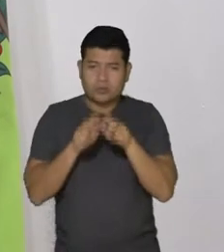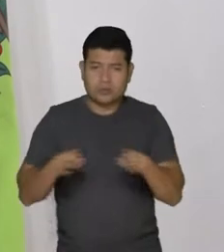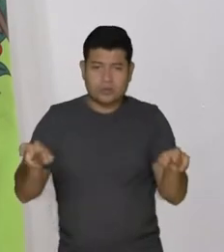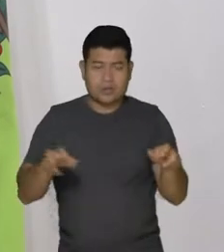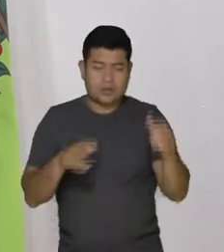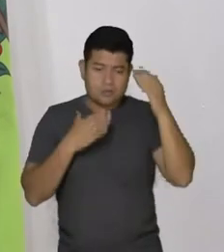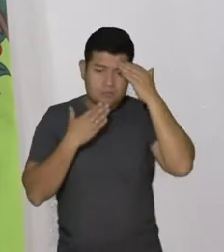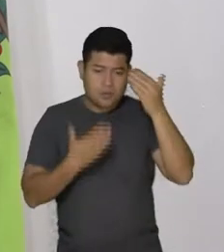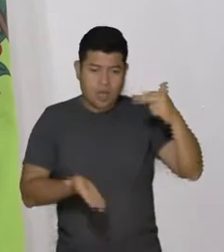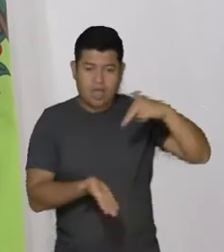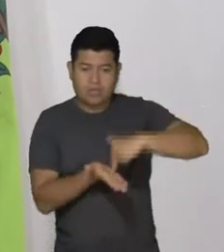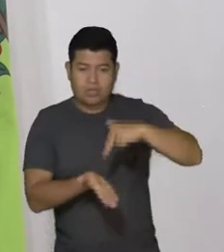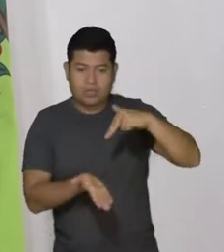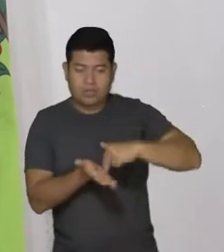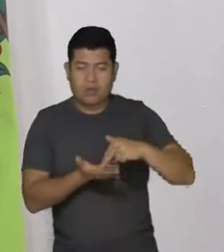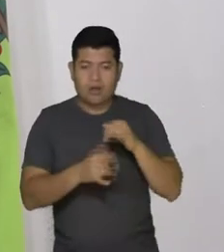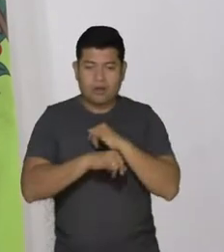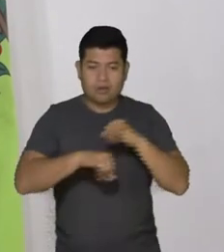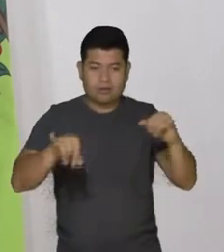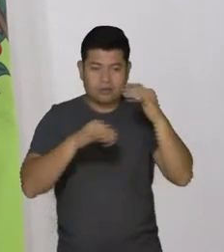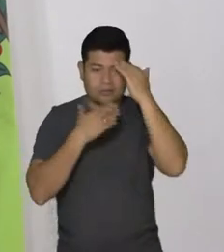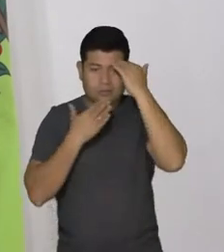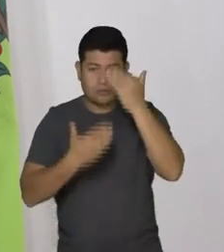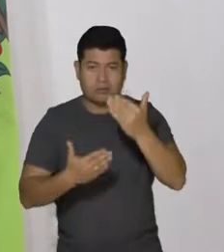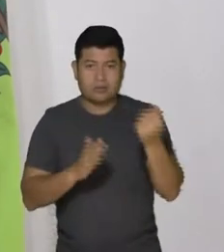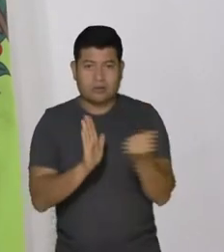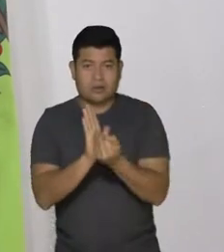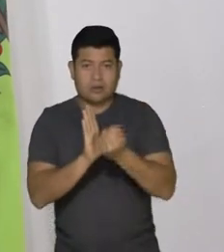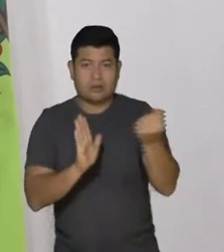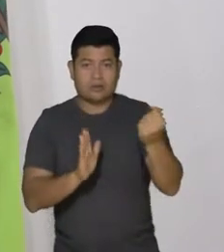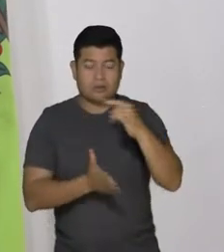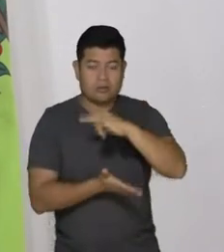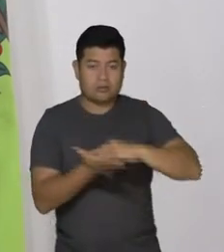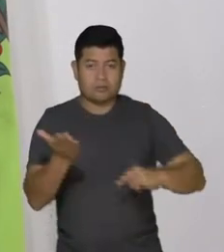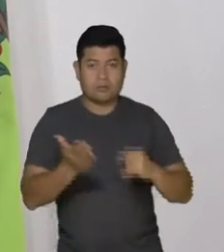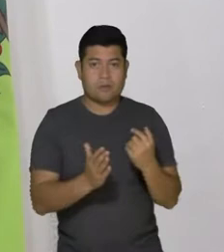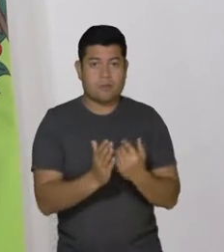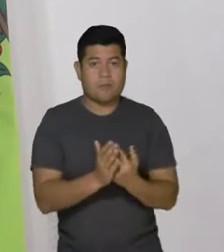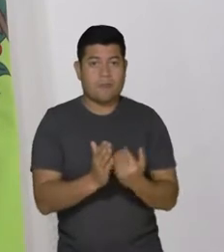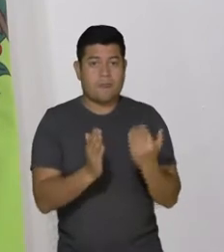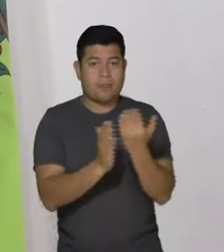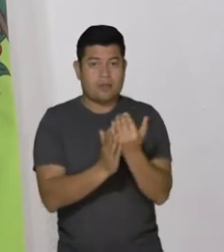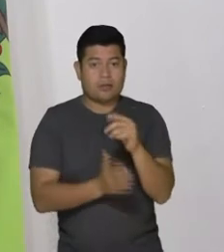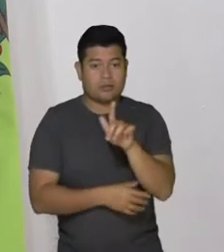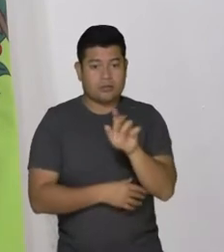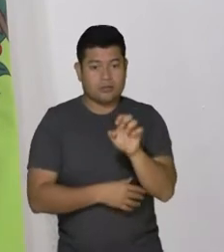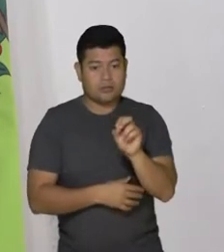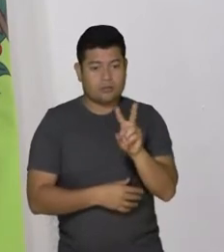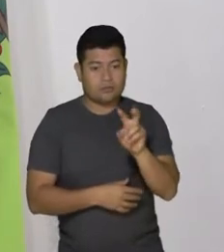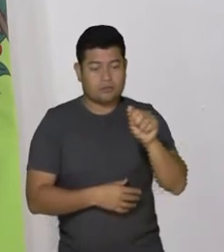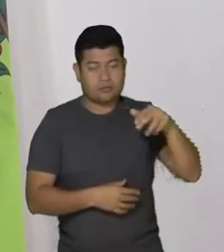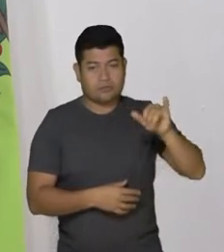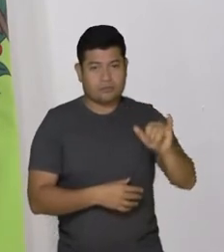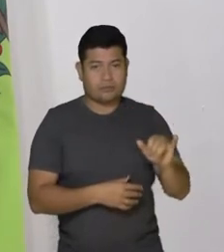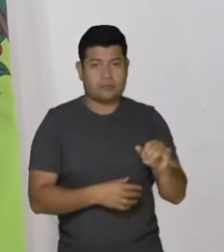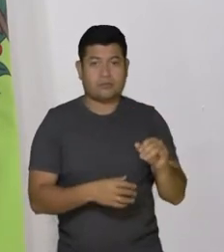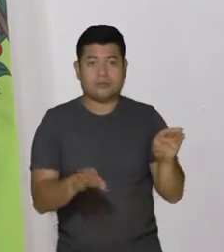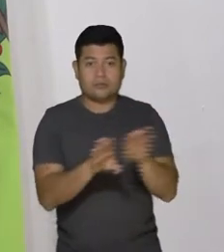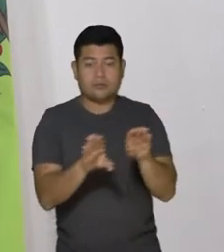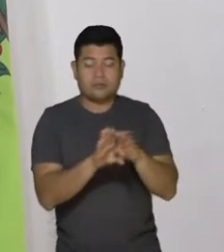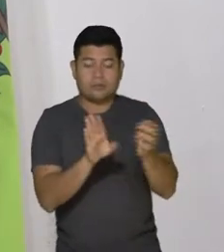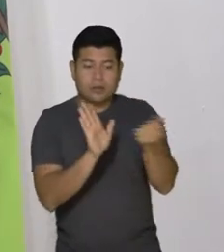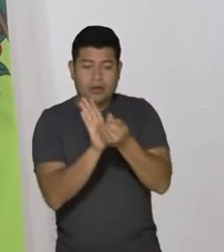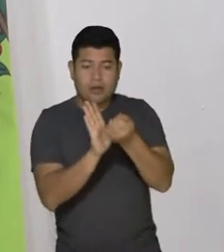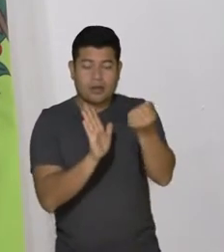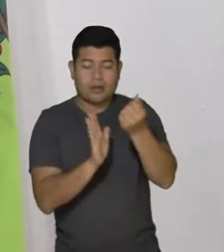agradecimento olha aqui registra no mesmo documento mais adiante Giovani Cardoso Pacheco também registra agradecimento